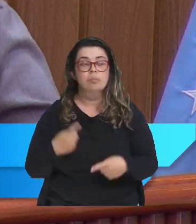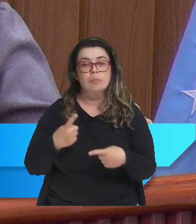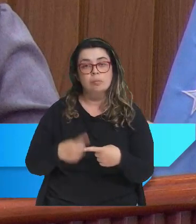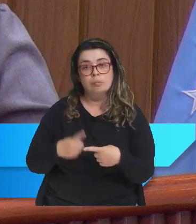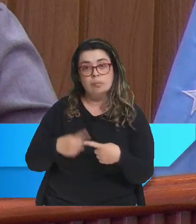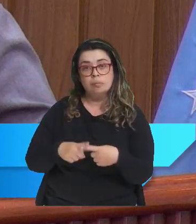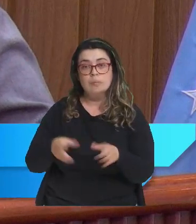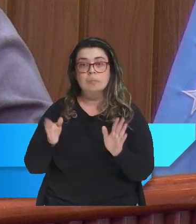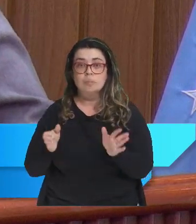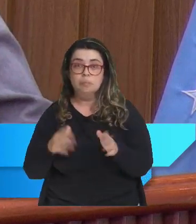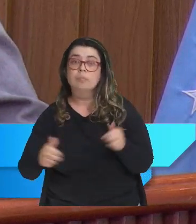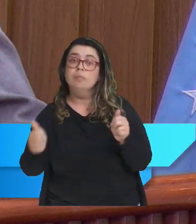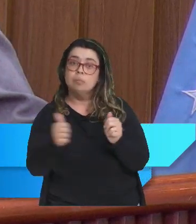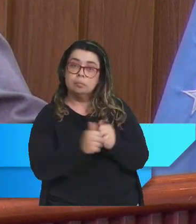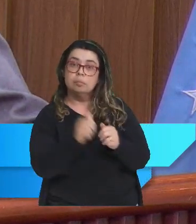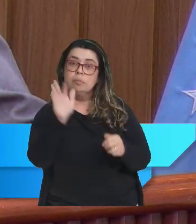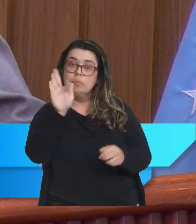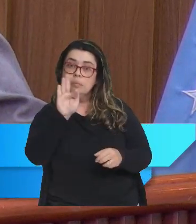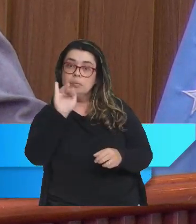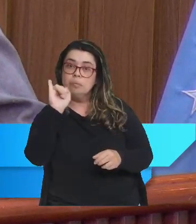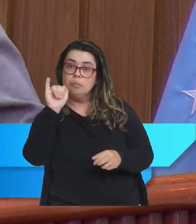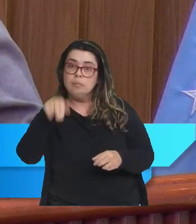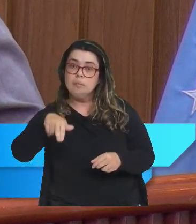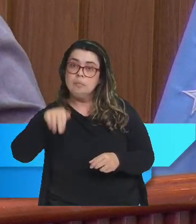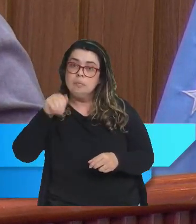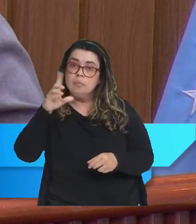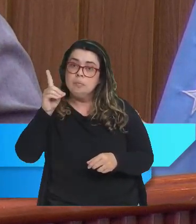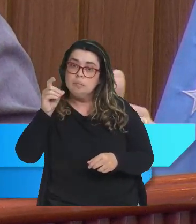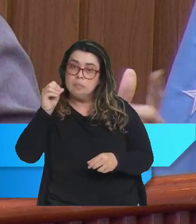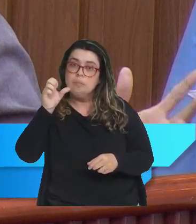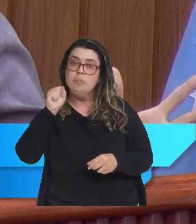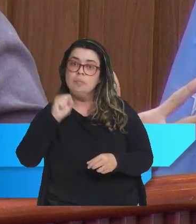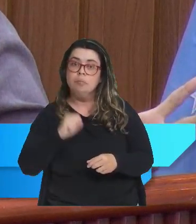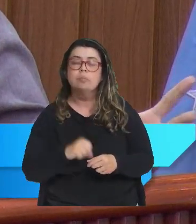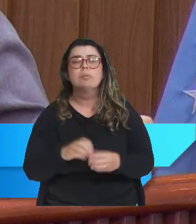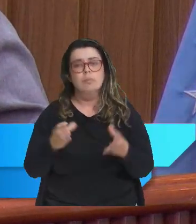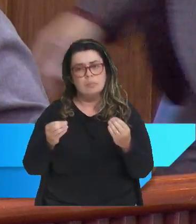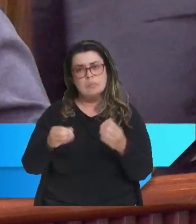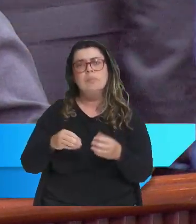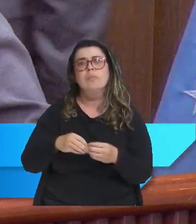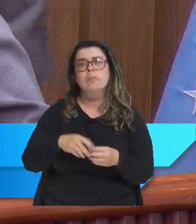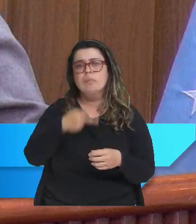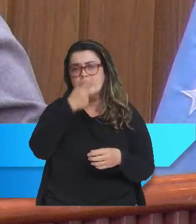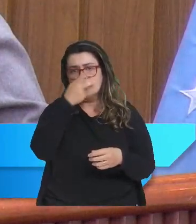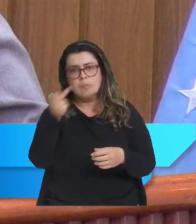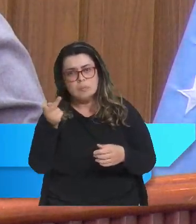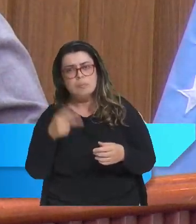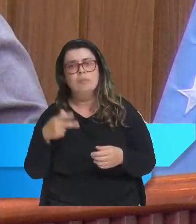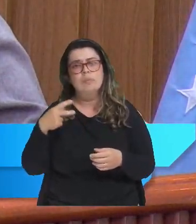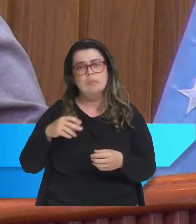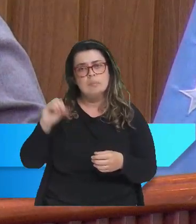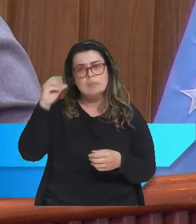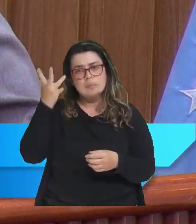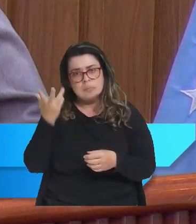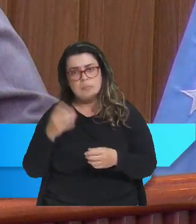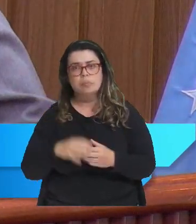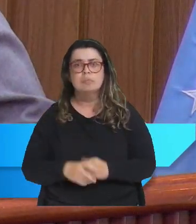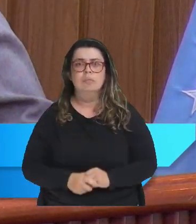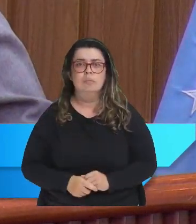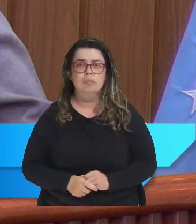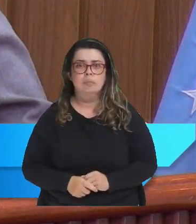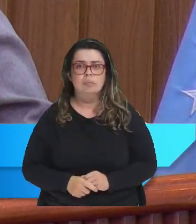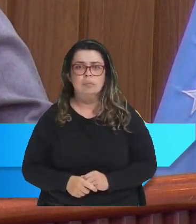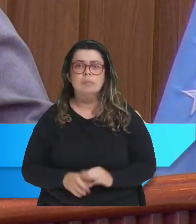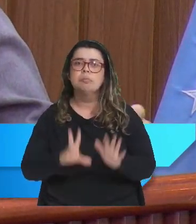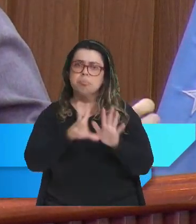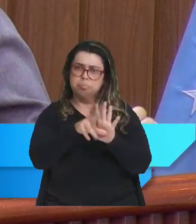a finados, e então nós precisamos de esclarecimentos, visto os furtos que estão acontecendo. Também